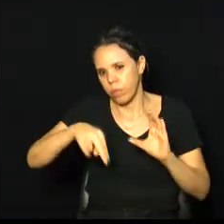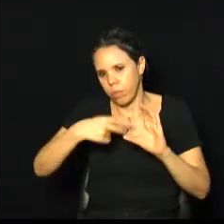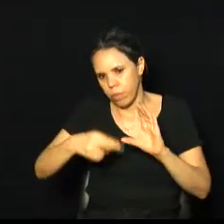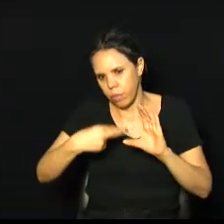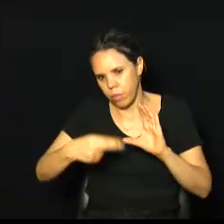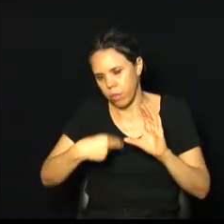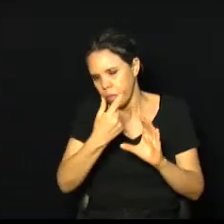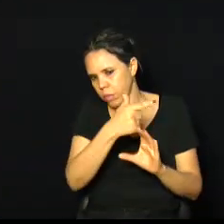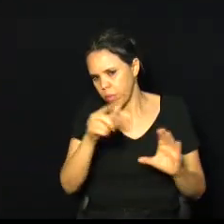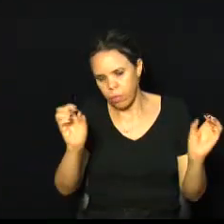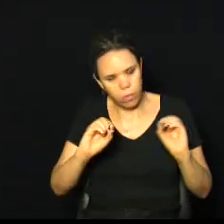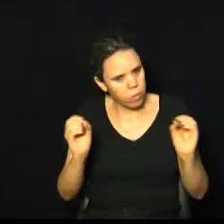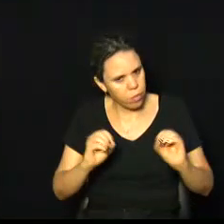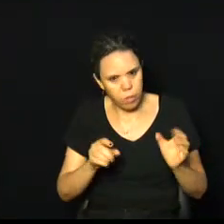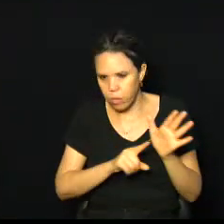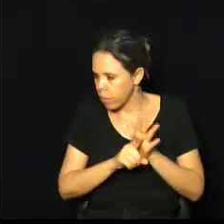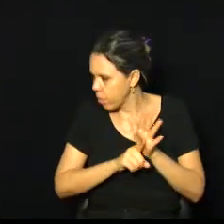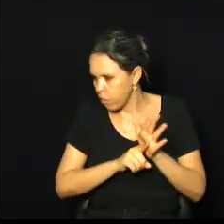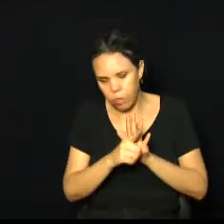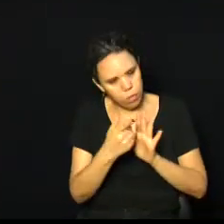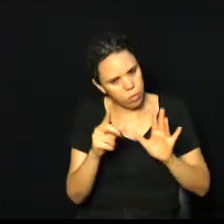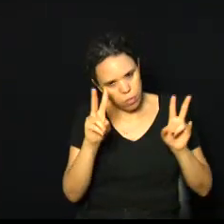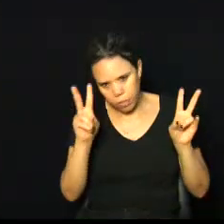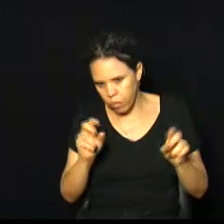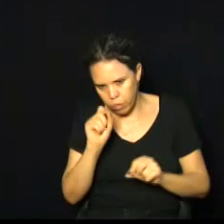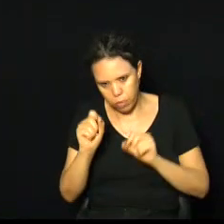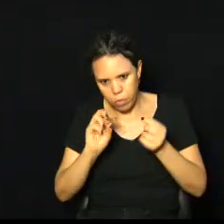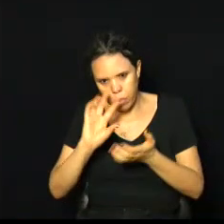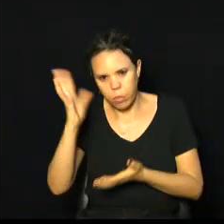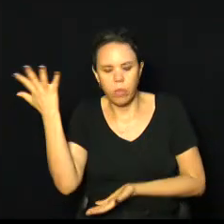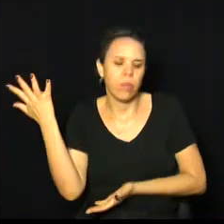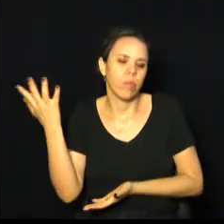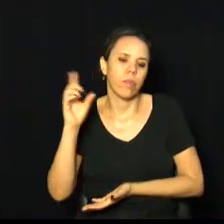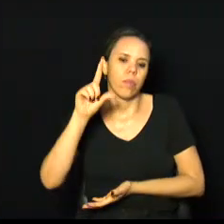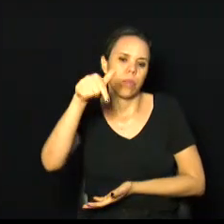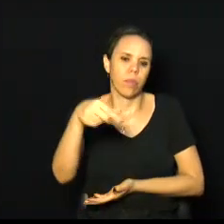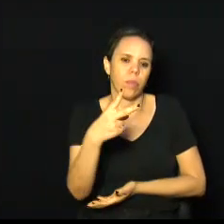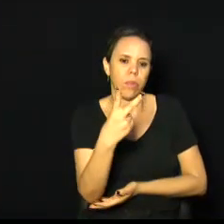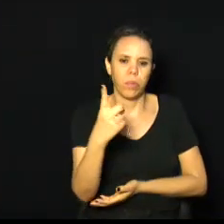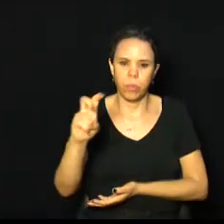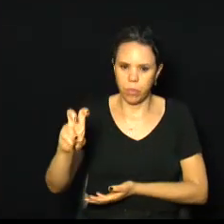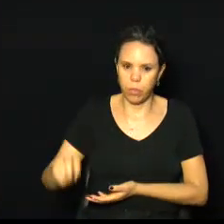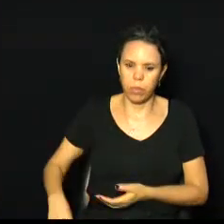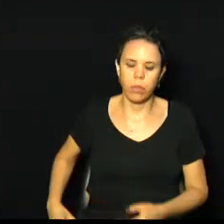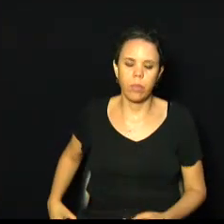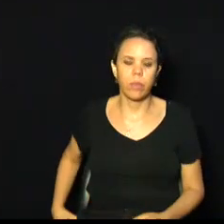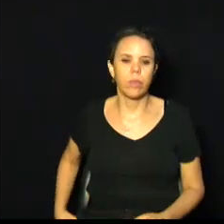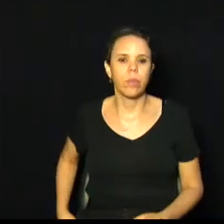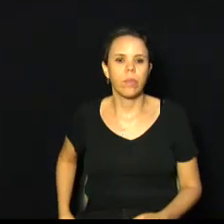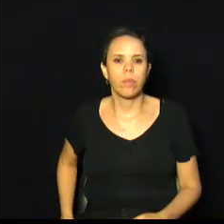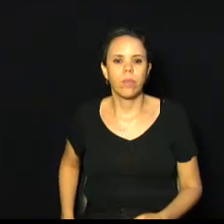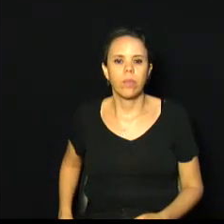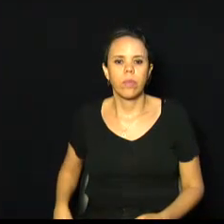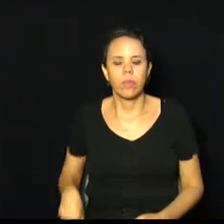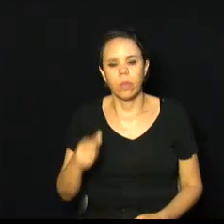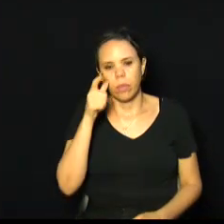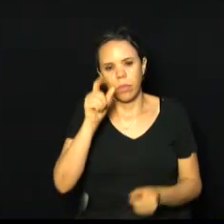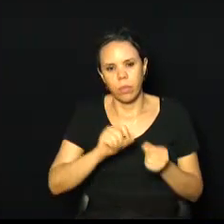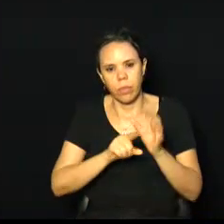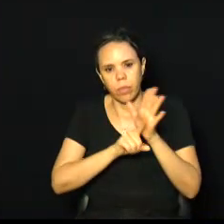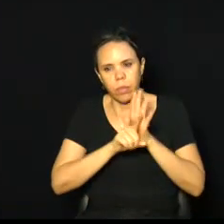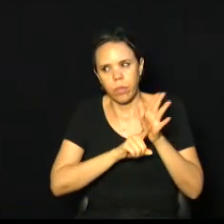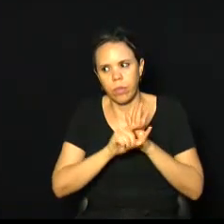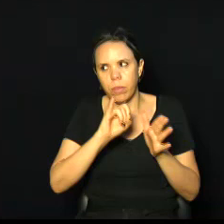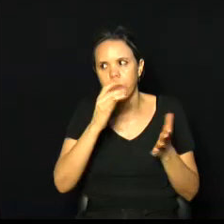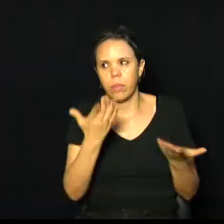não temos nenhum estudo sobre o que aconteceu depois de 2015. Nós teríamos que fazer um estudo